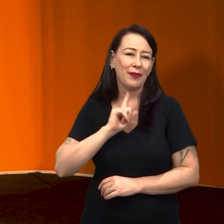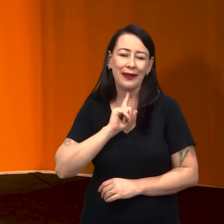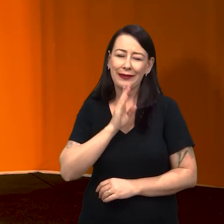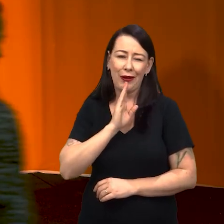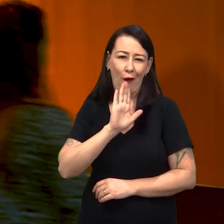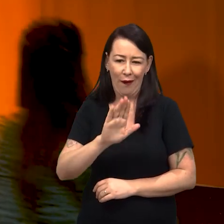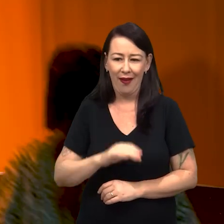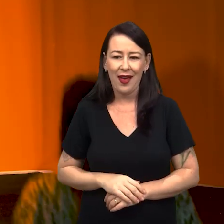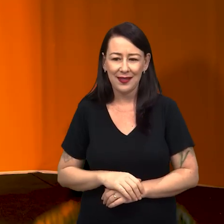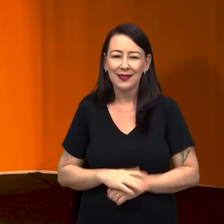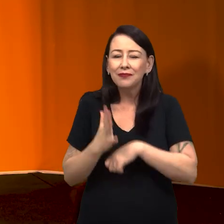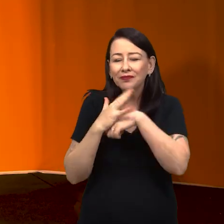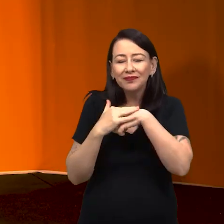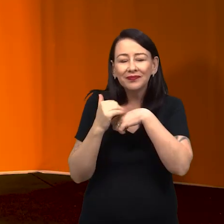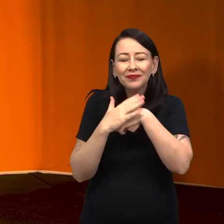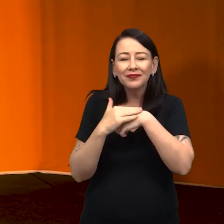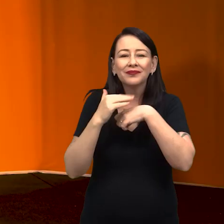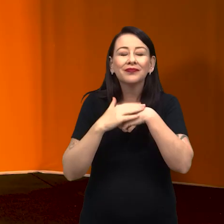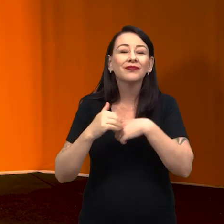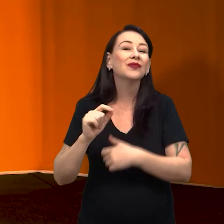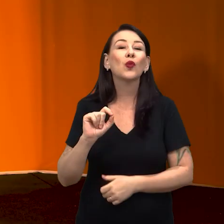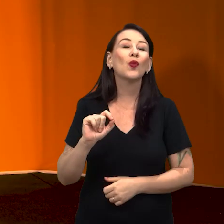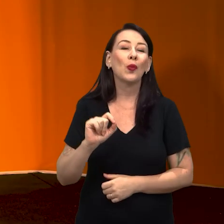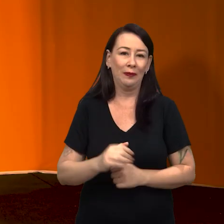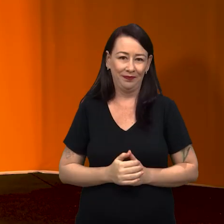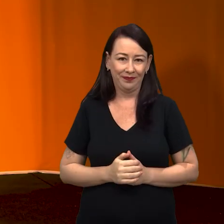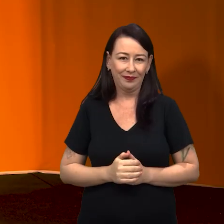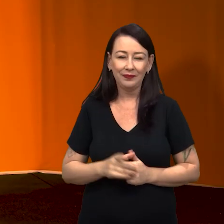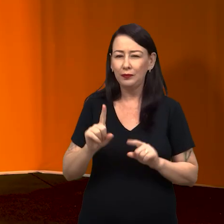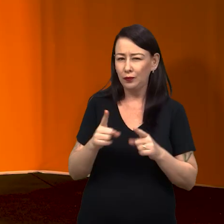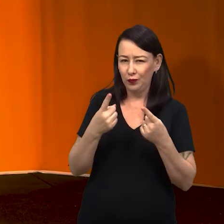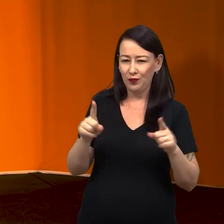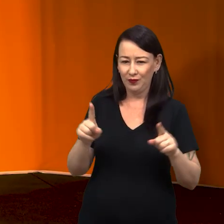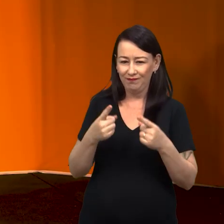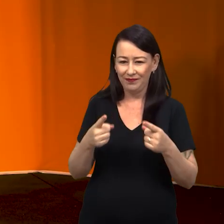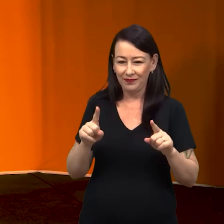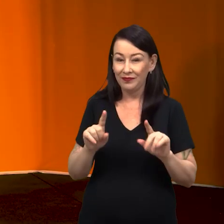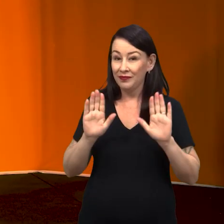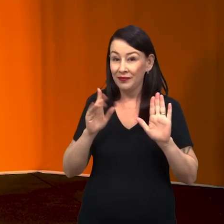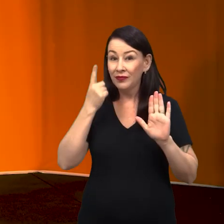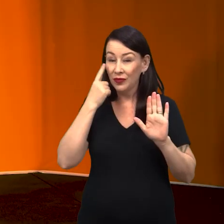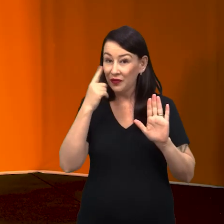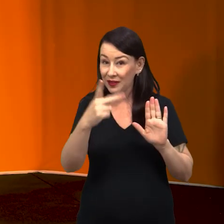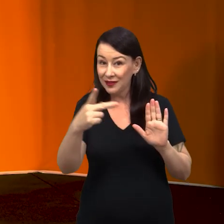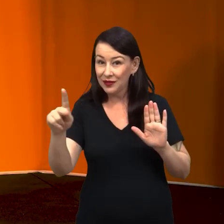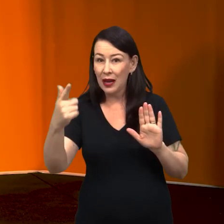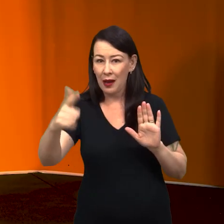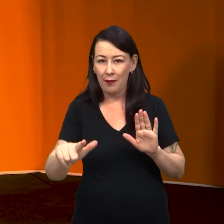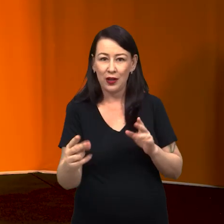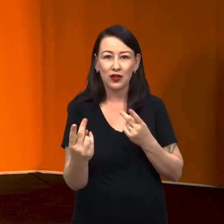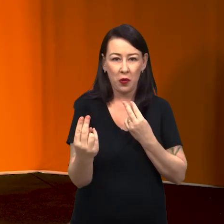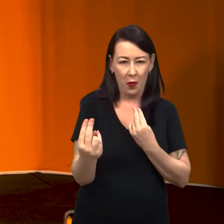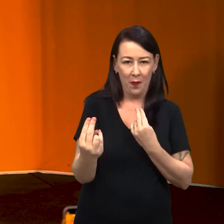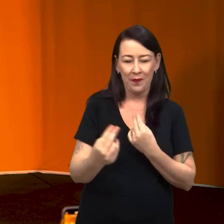conhecemos, que é um acalanto muito cantado por aqui. Eu vou cantar e vocês vão